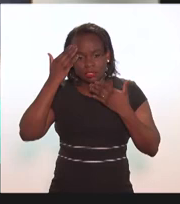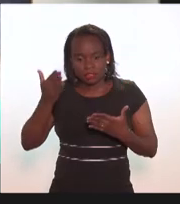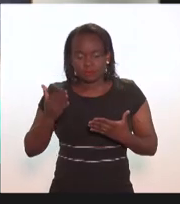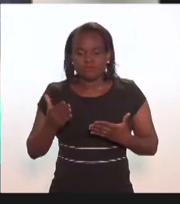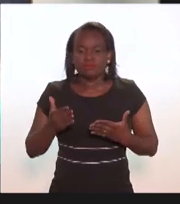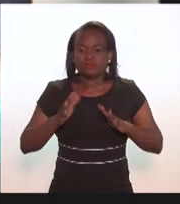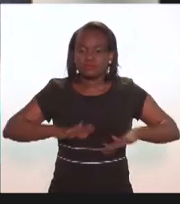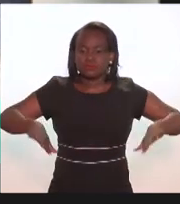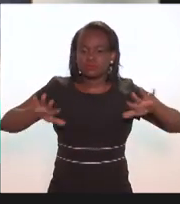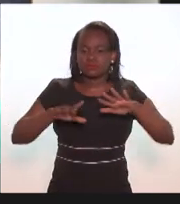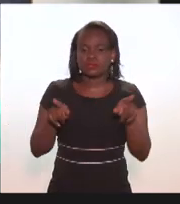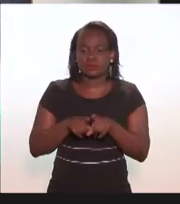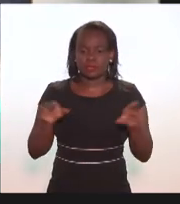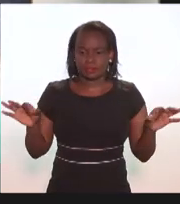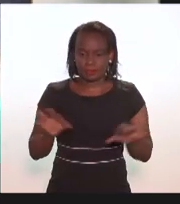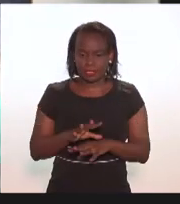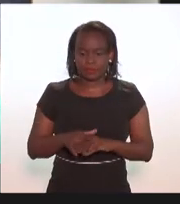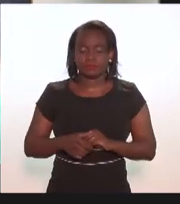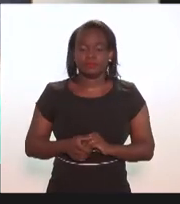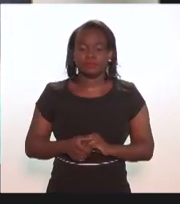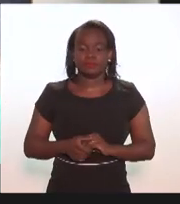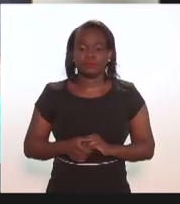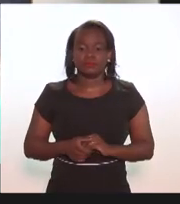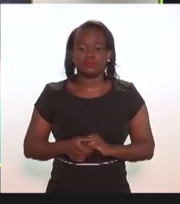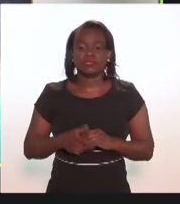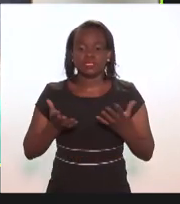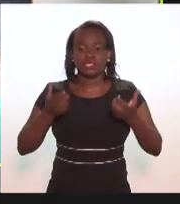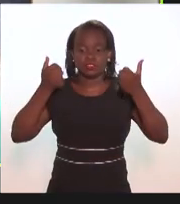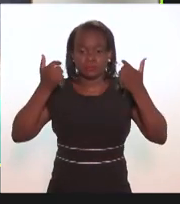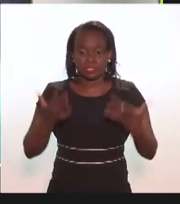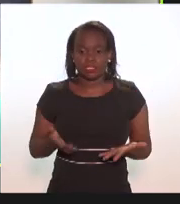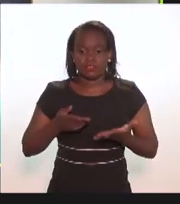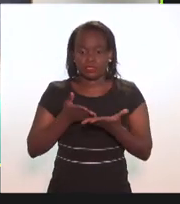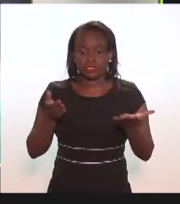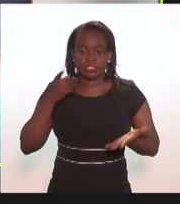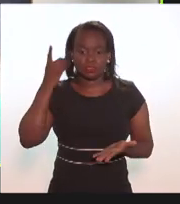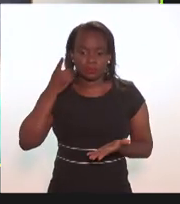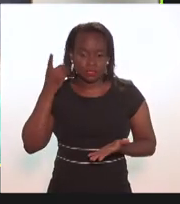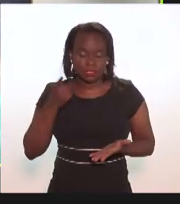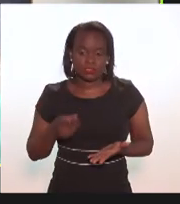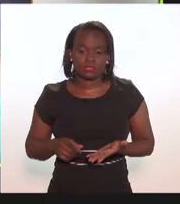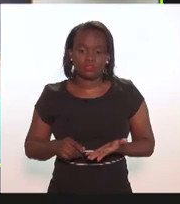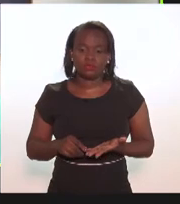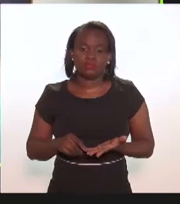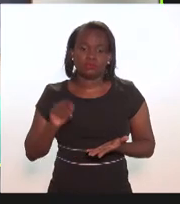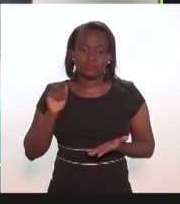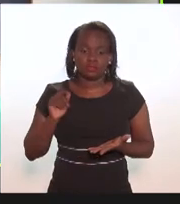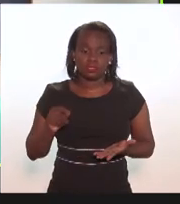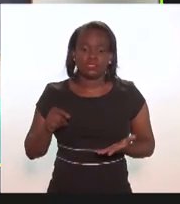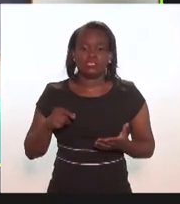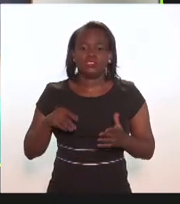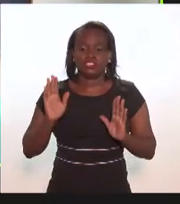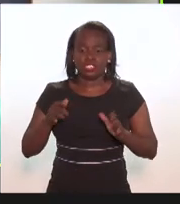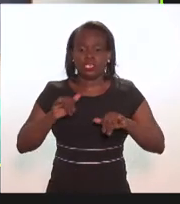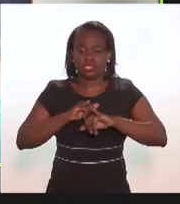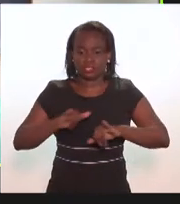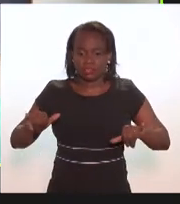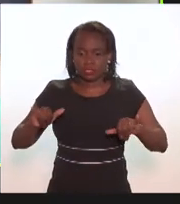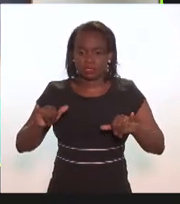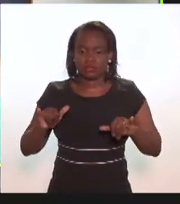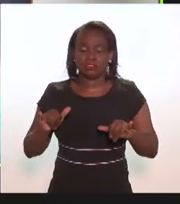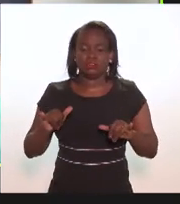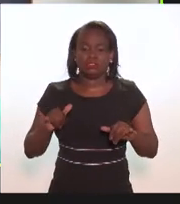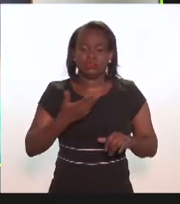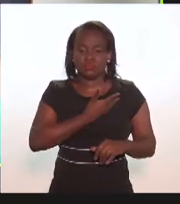agradecimentos e encerrar, dizer aos senhores deputados que foi publicado